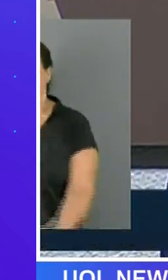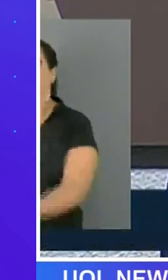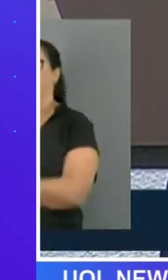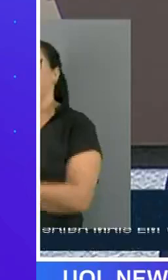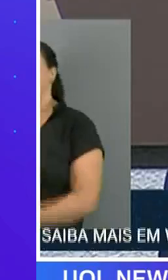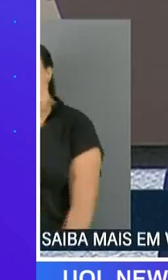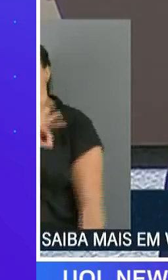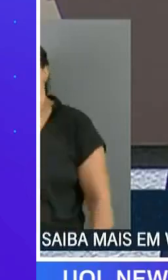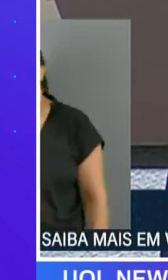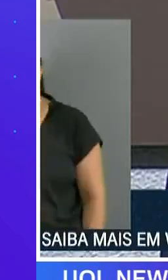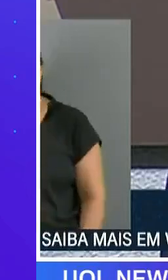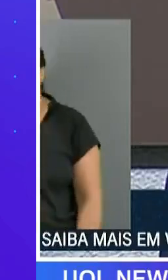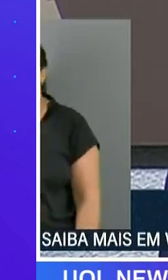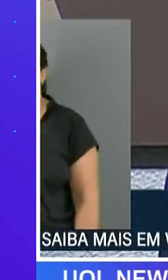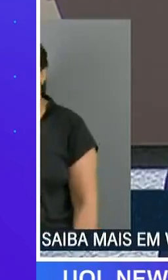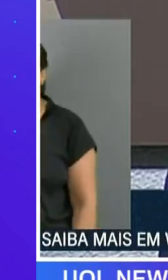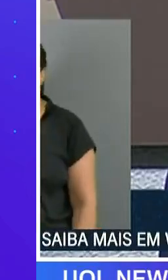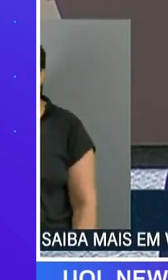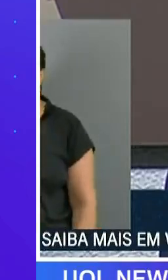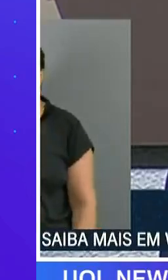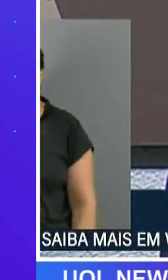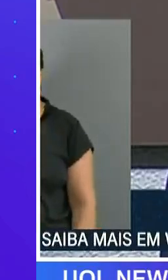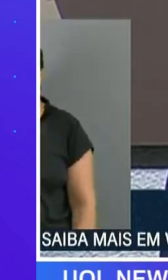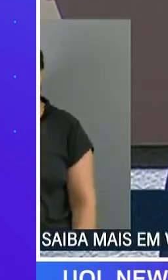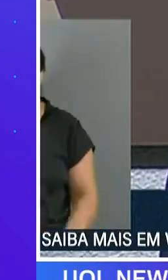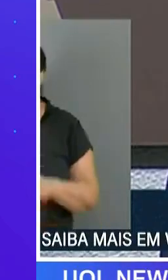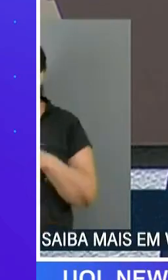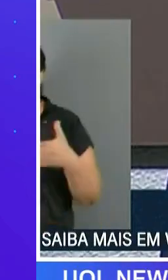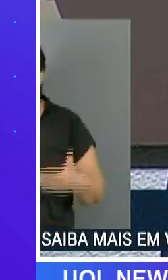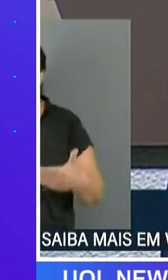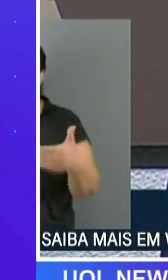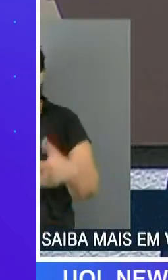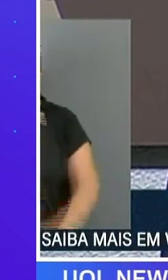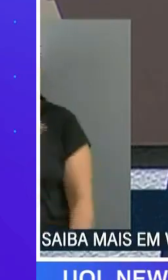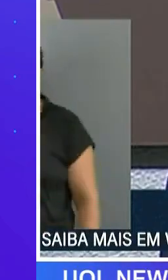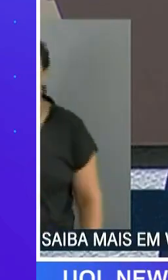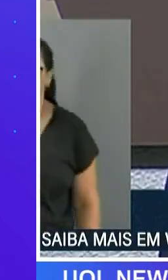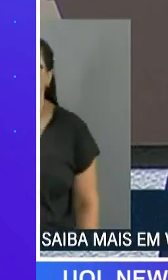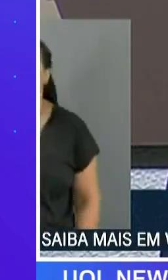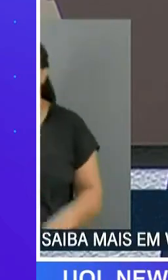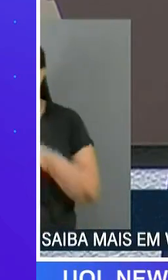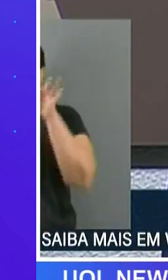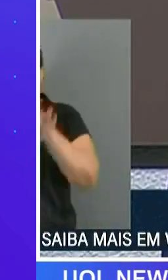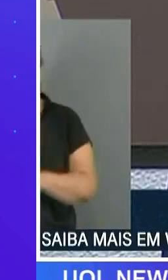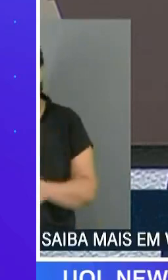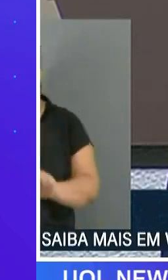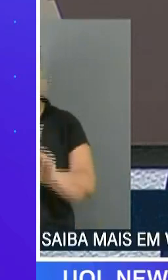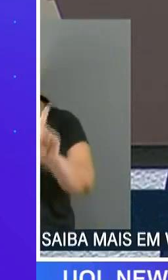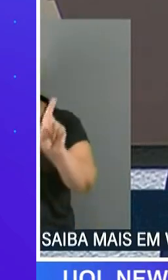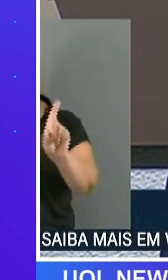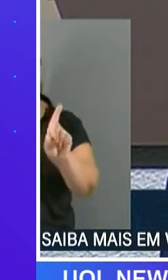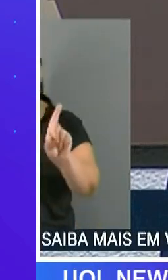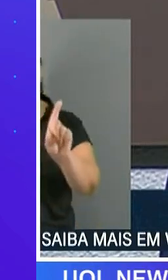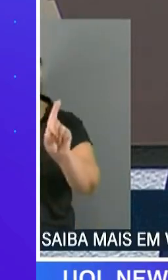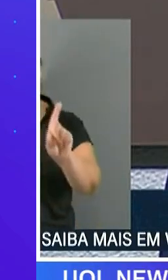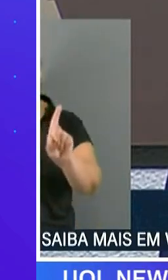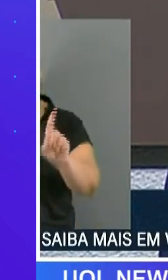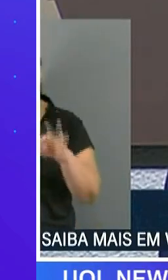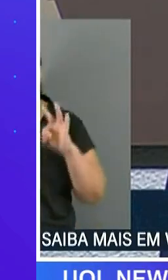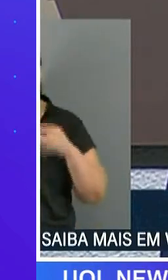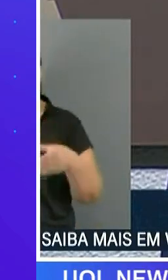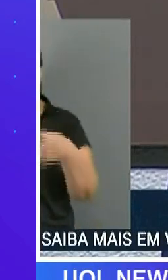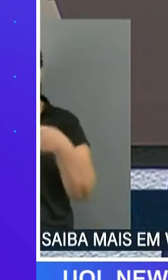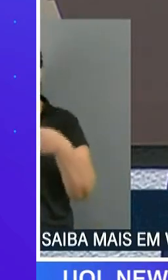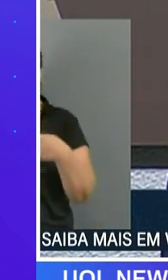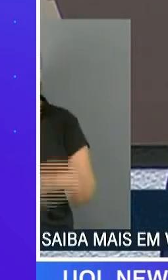faz e que atropela o processo legislativo que vai lá e resolve eh Decidir sobre temas que